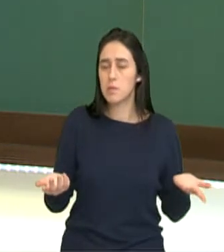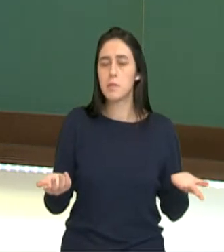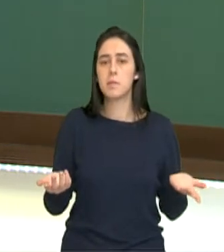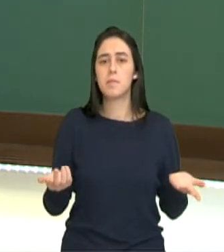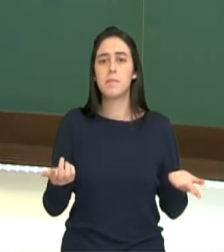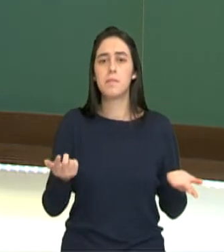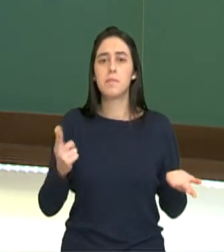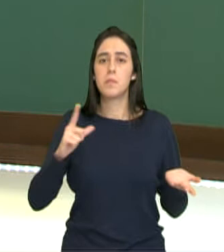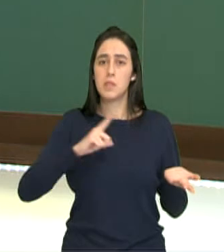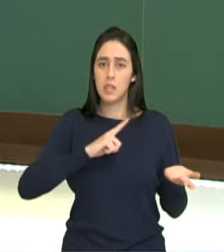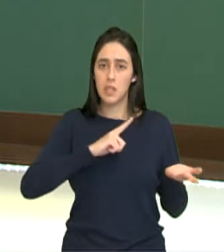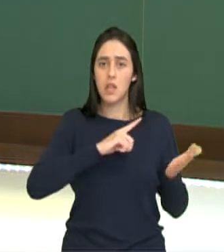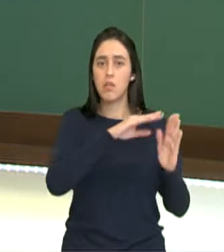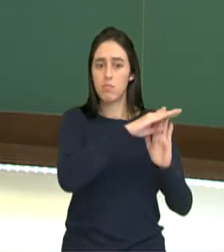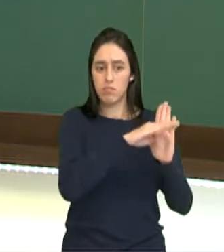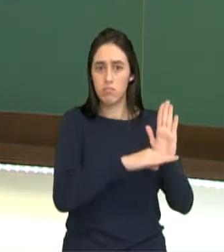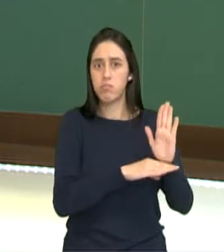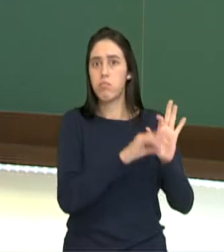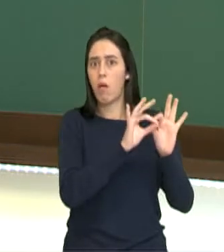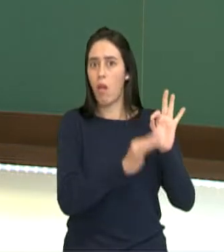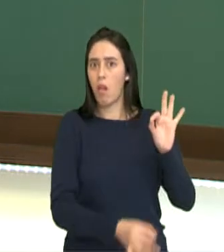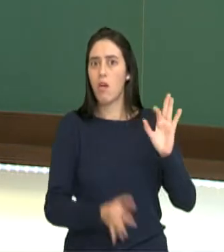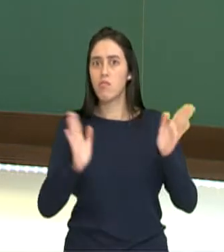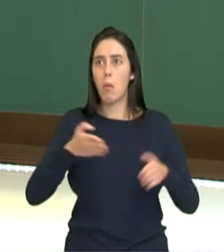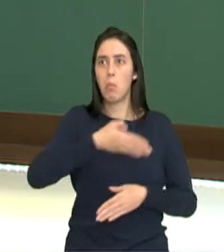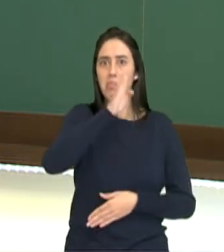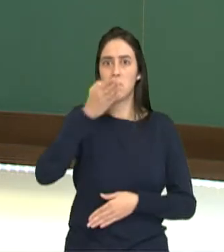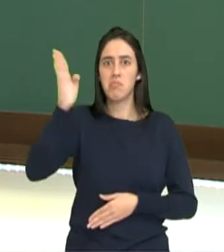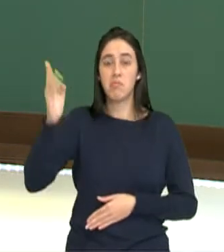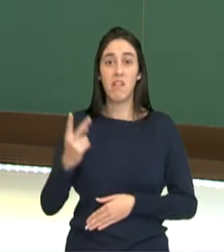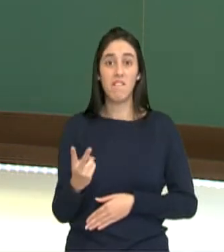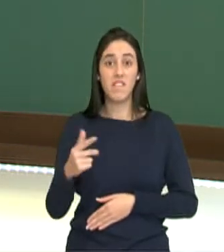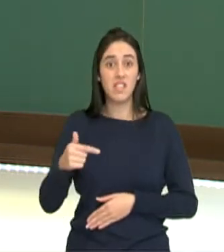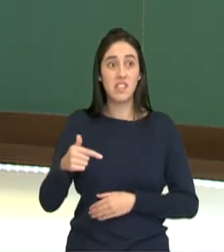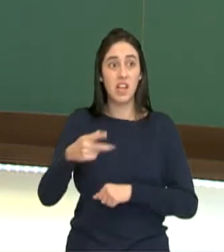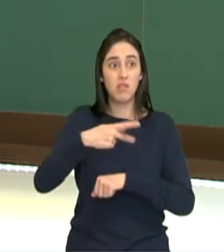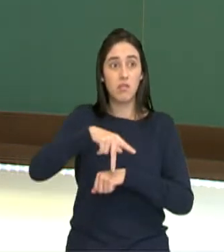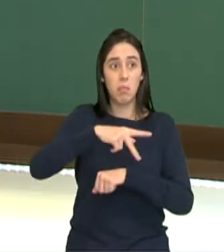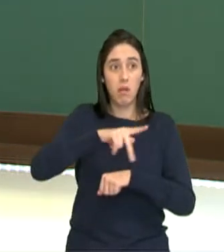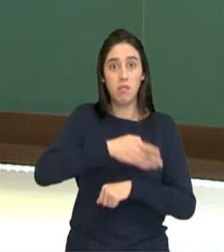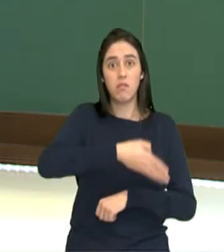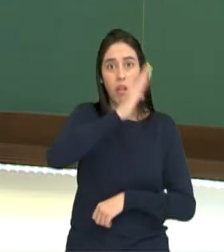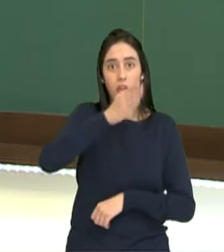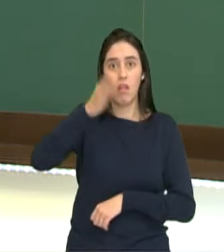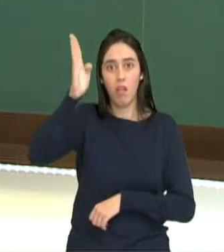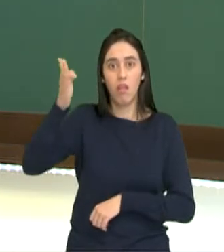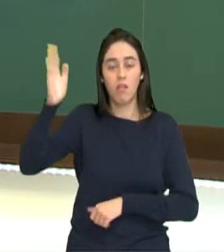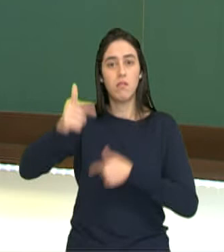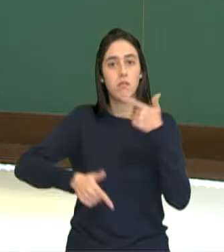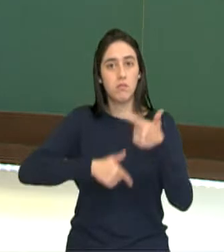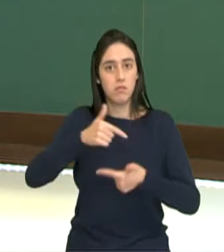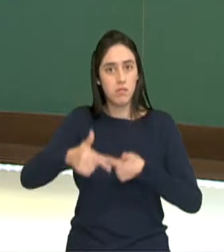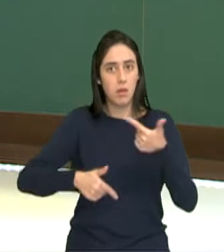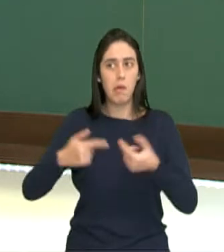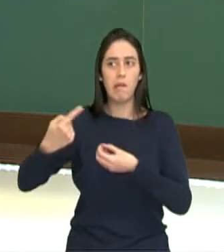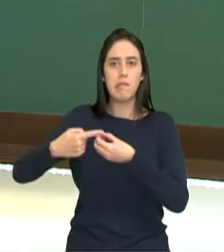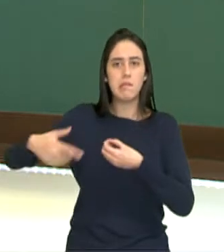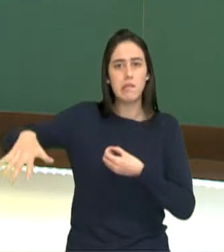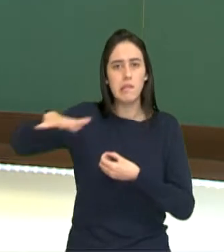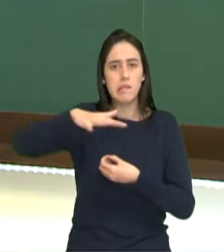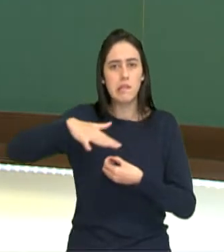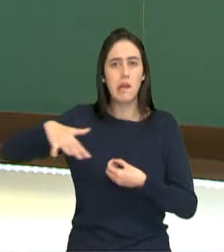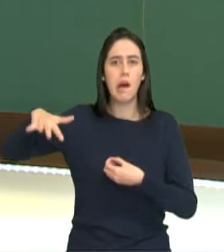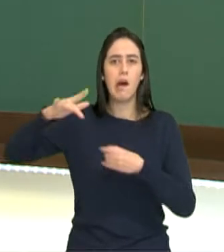estão numa lista até extensa de países, né? 27 países, né, pessoal? Onde tem lá nos seus cenários urbanos os